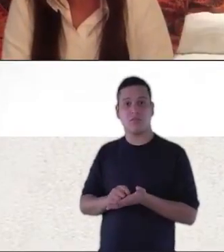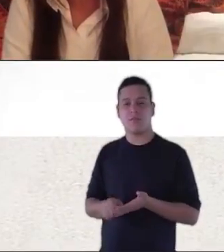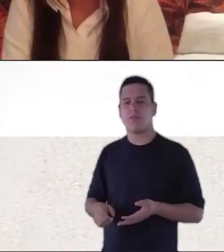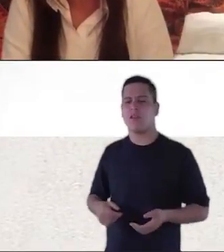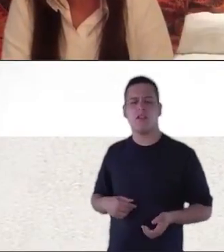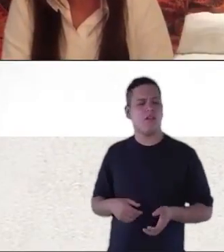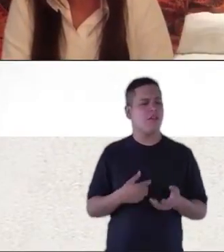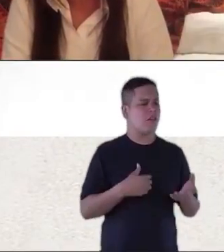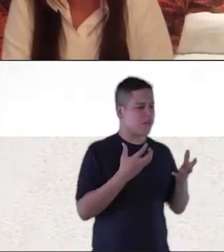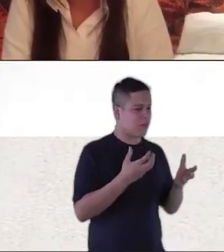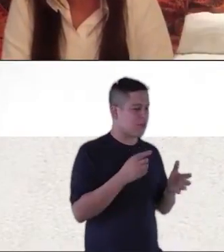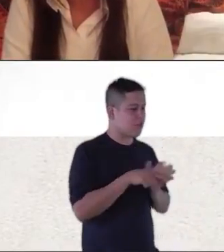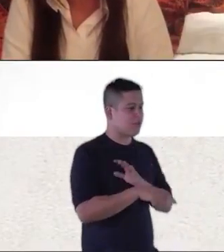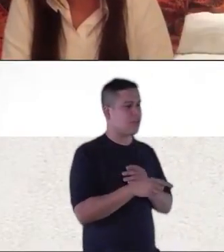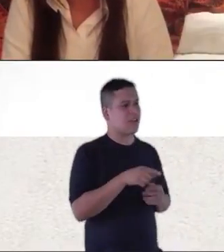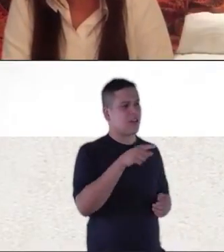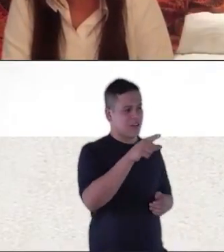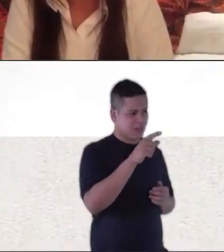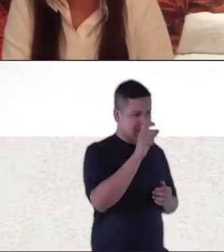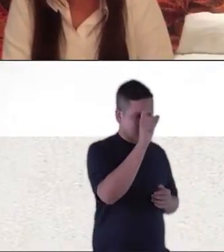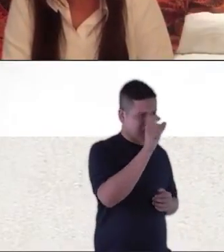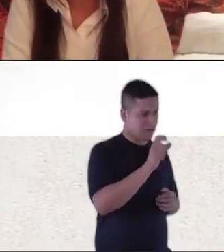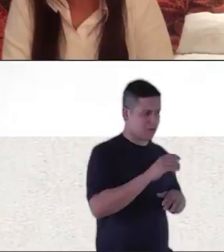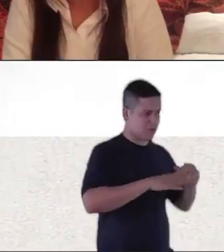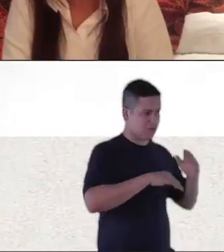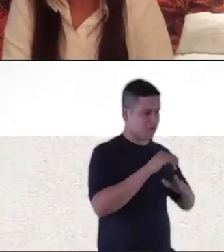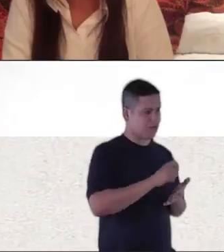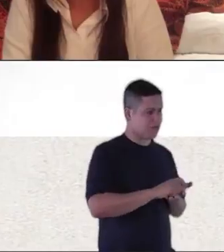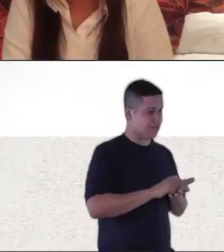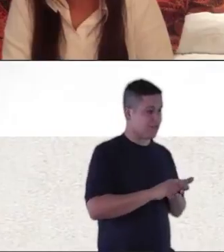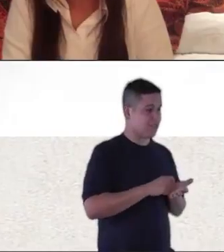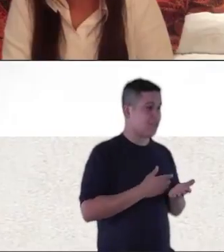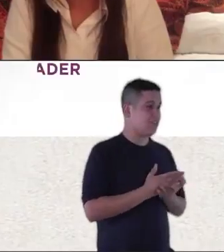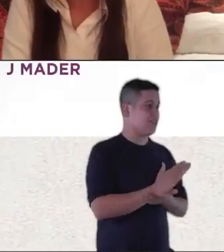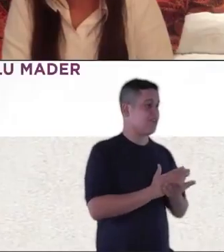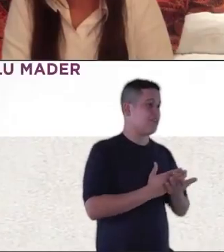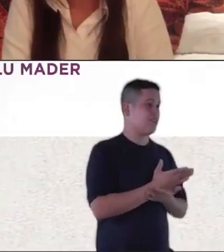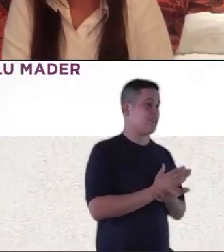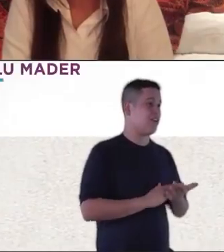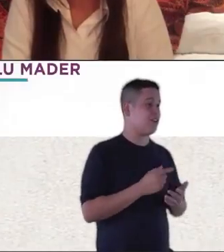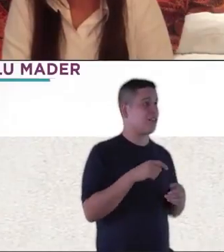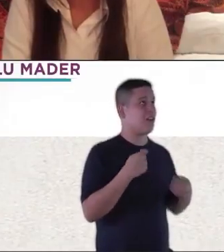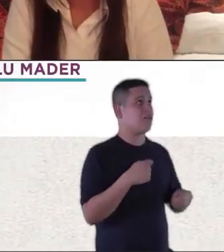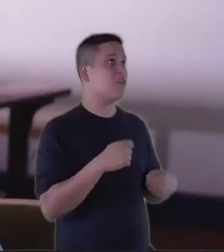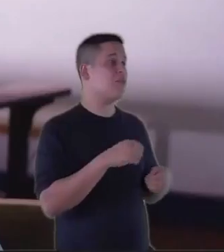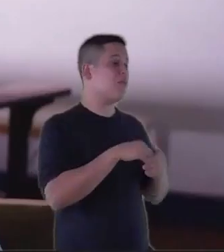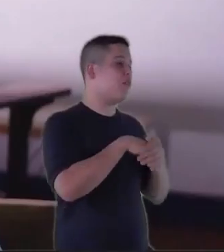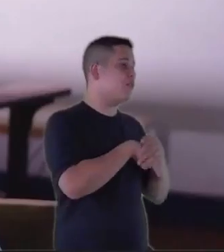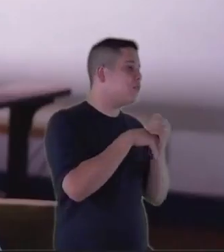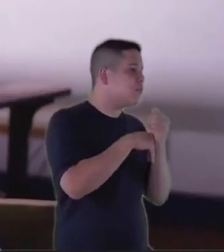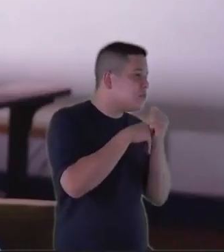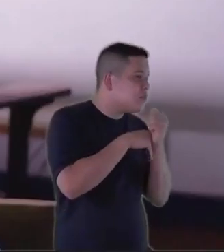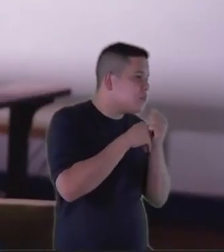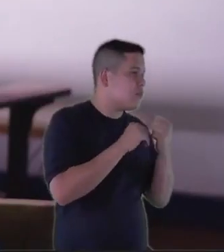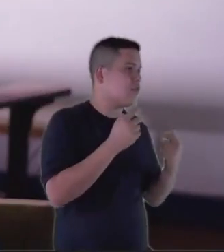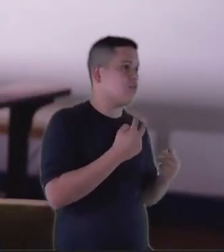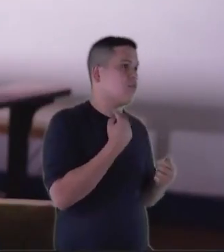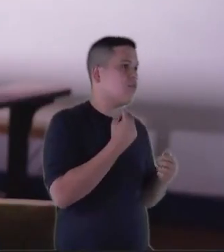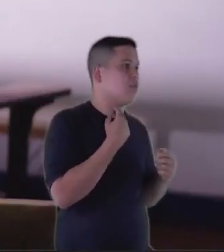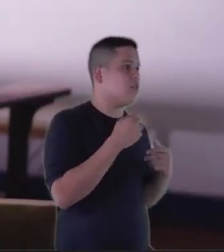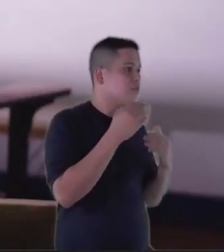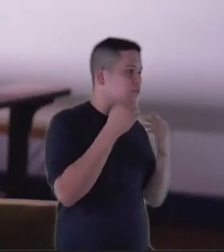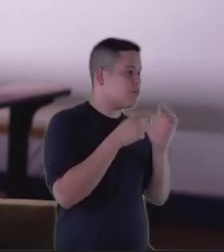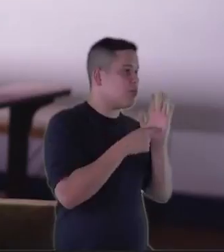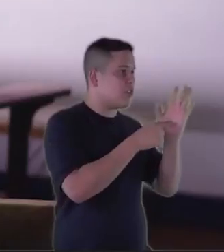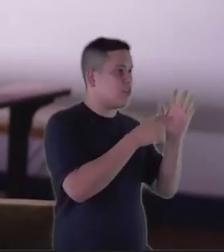daqueles escritores que nem Zé Ramos, chato, escondido para escrever, não dá bola para ninguém? Como é que é? Conta aí, Malu.